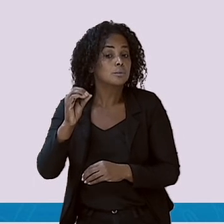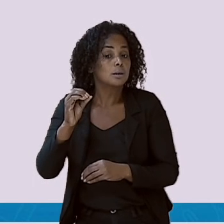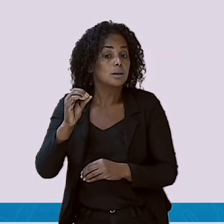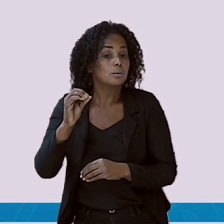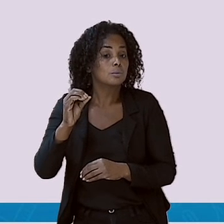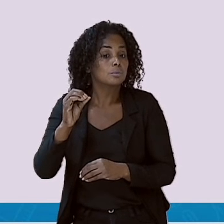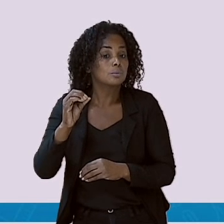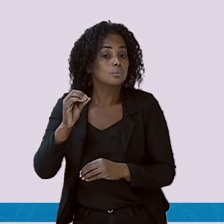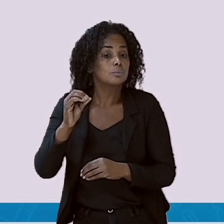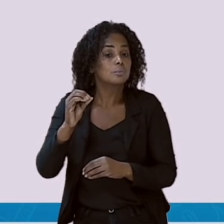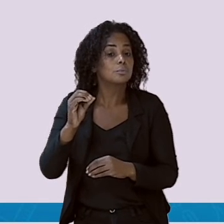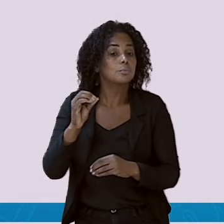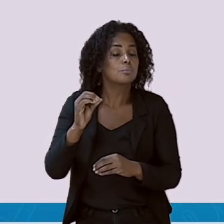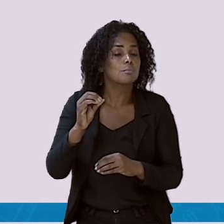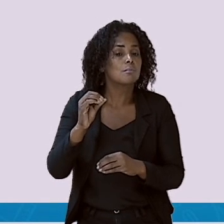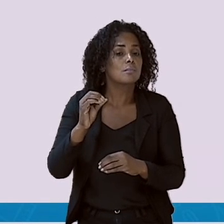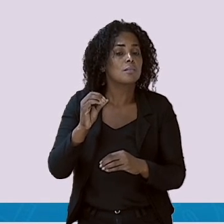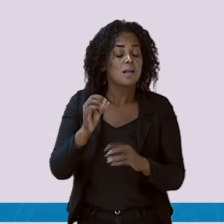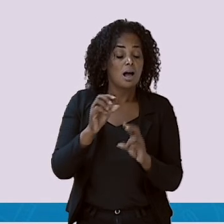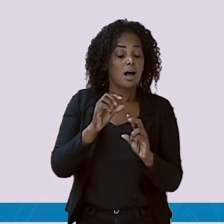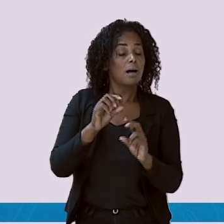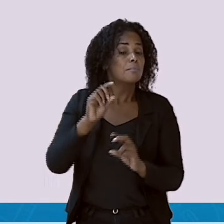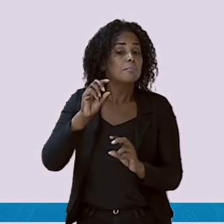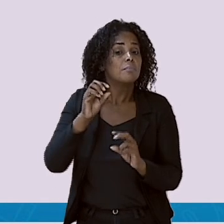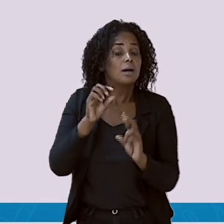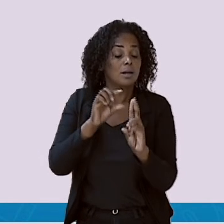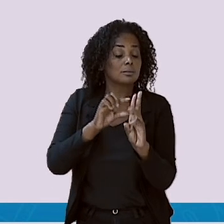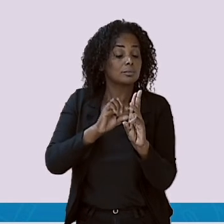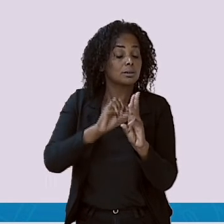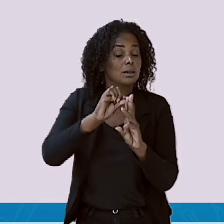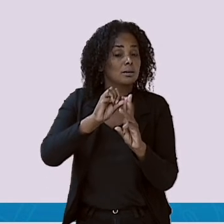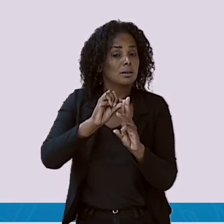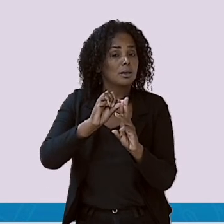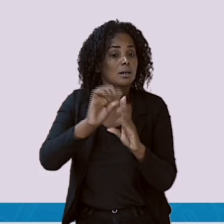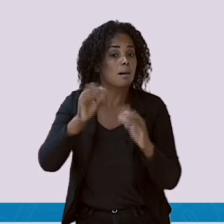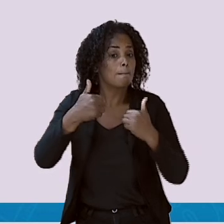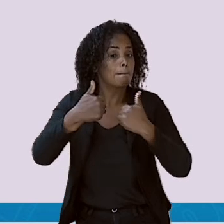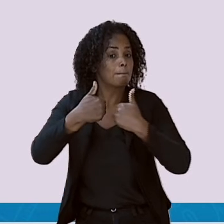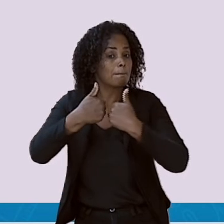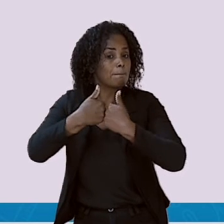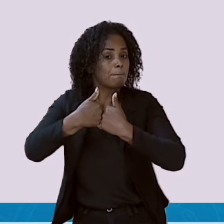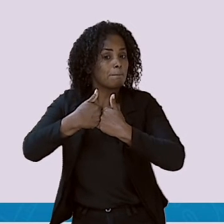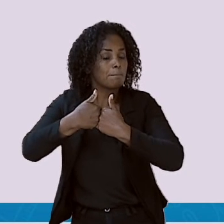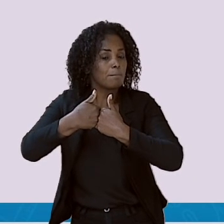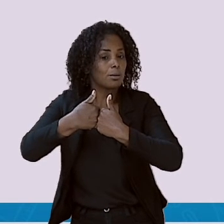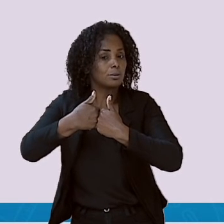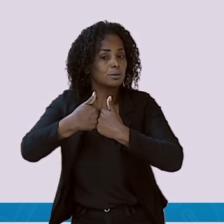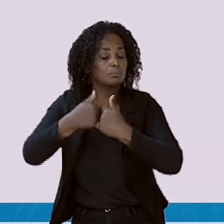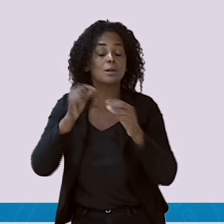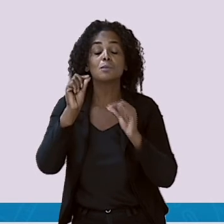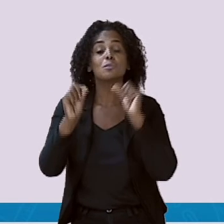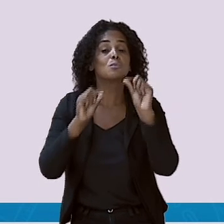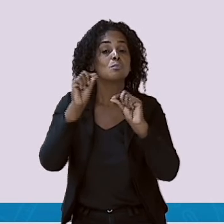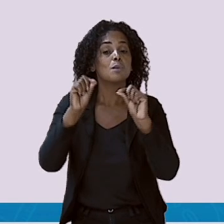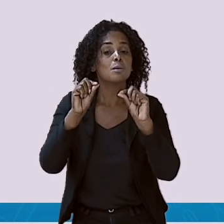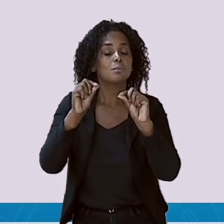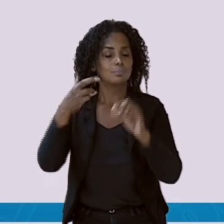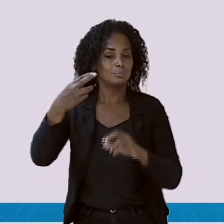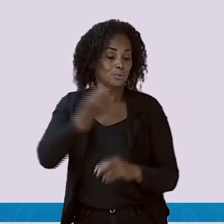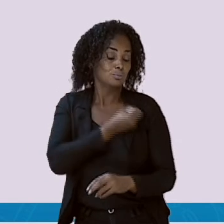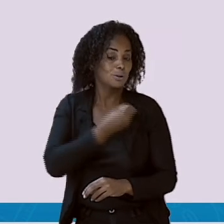A centena mais próxima, agora analisando o 3, porque não é o 3 aqui que é a centena? Então,